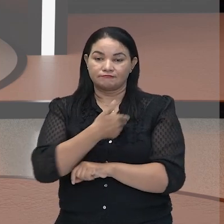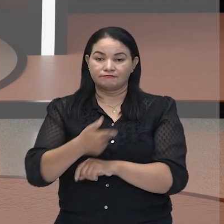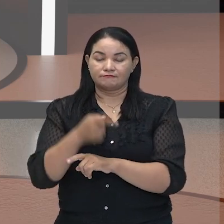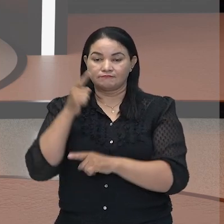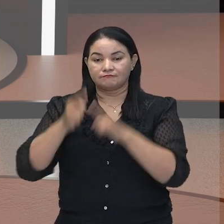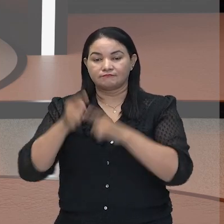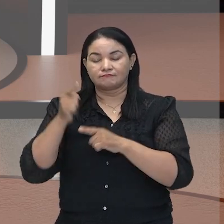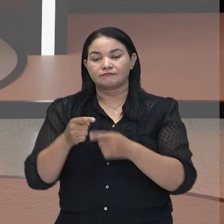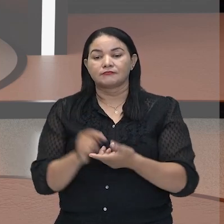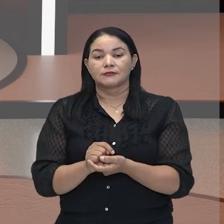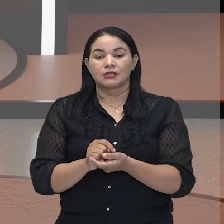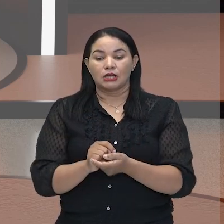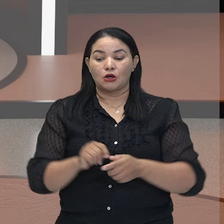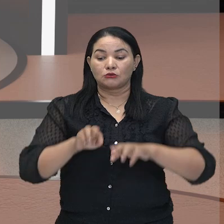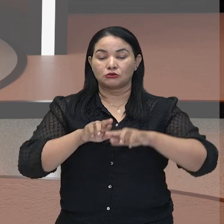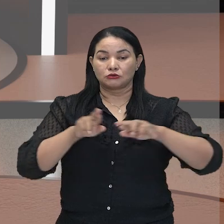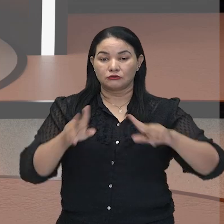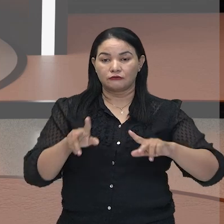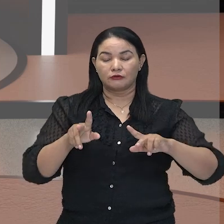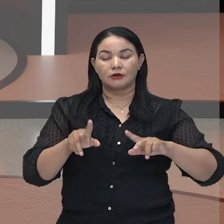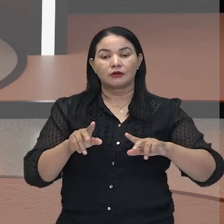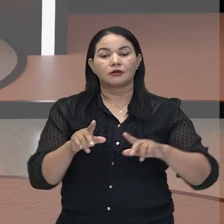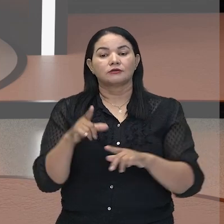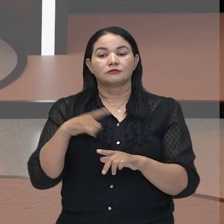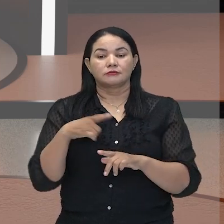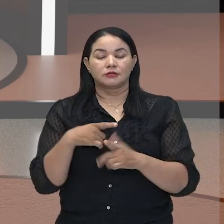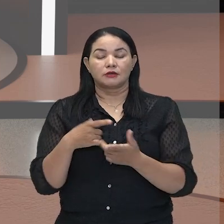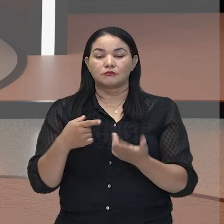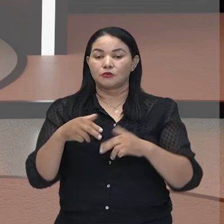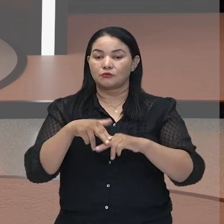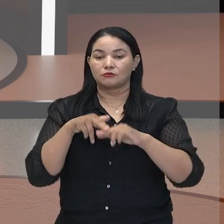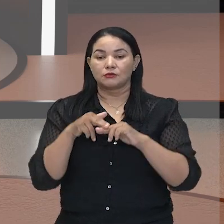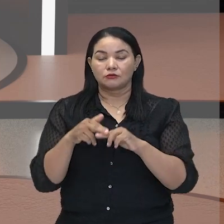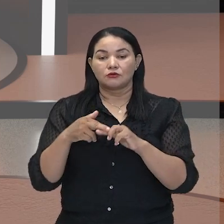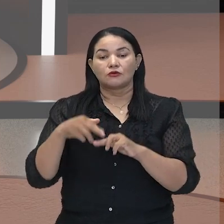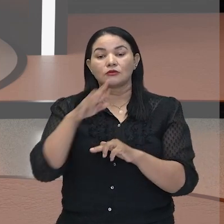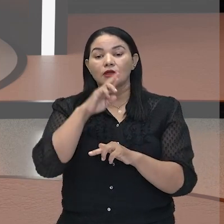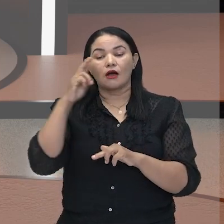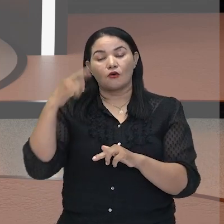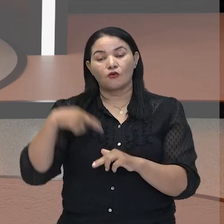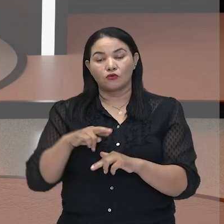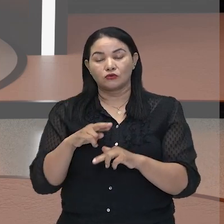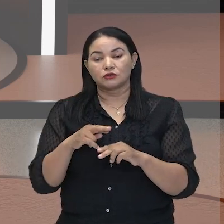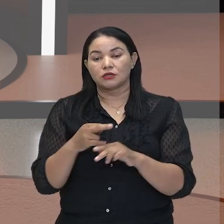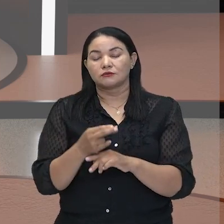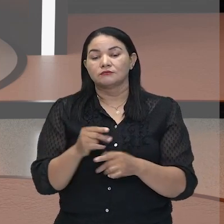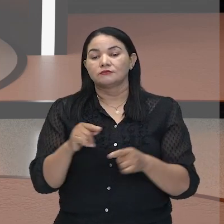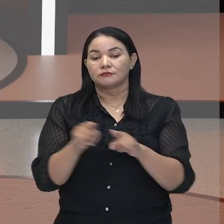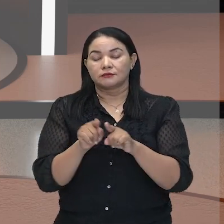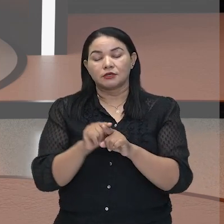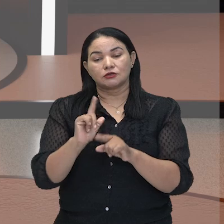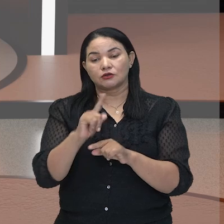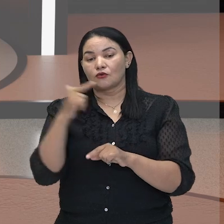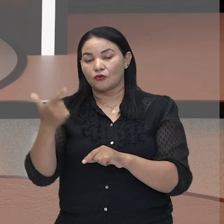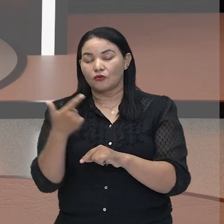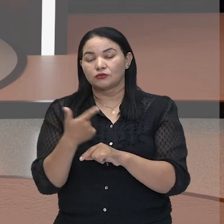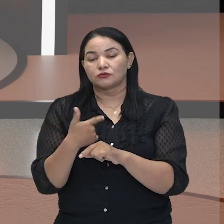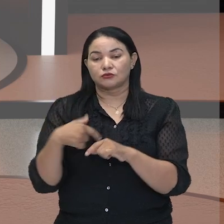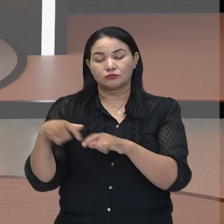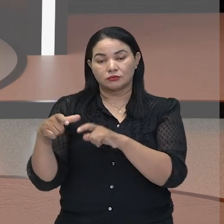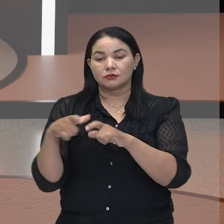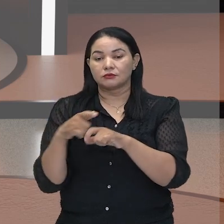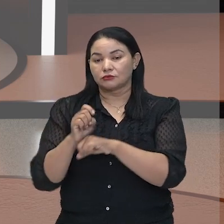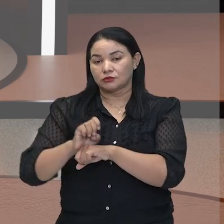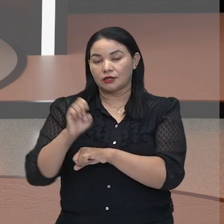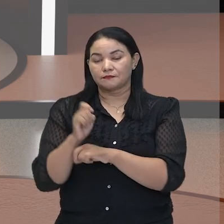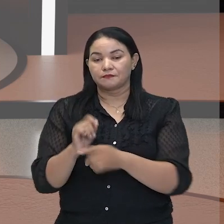os comandos principais vinham a partir da Rússia soviética para as suas demais repúblicas. A gente fecha então aqui